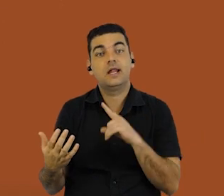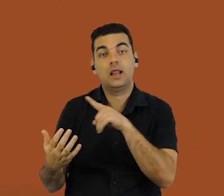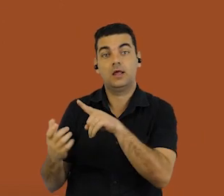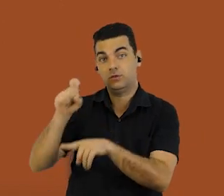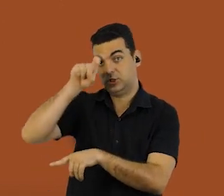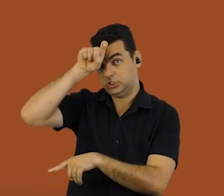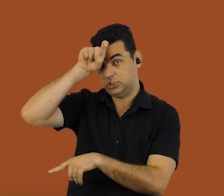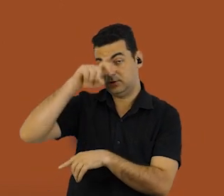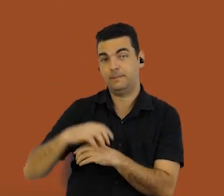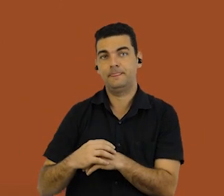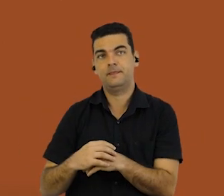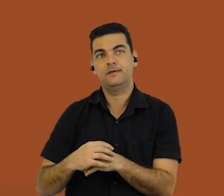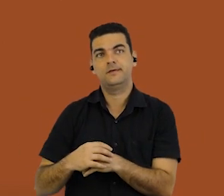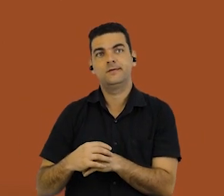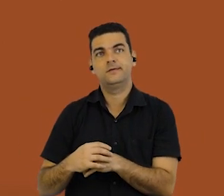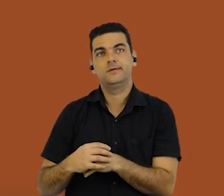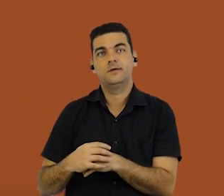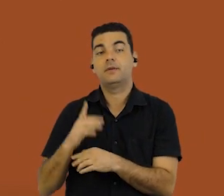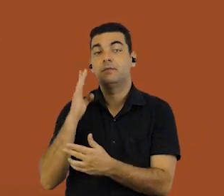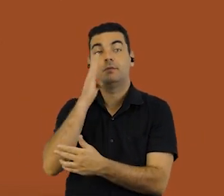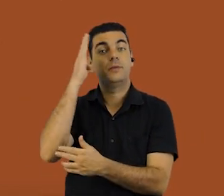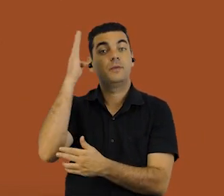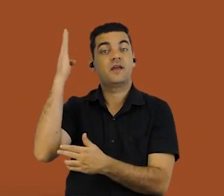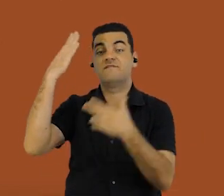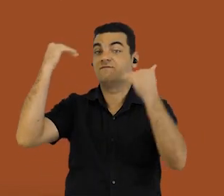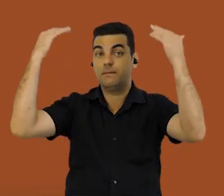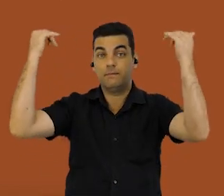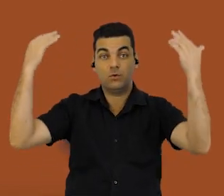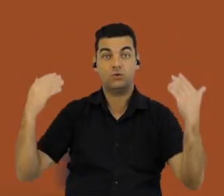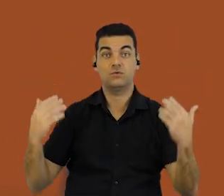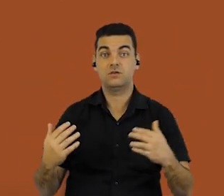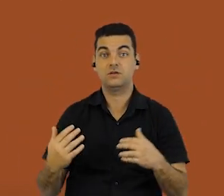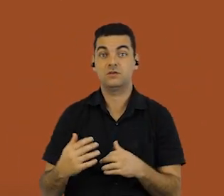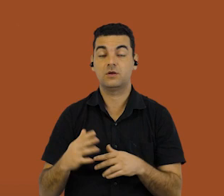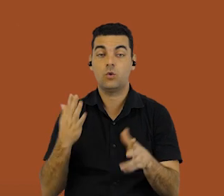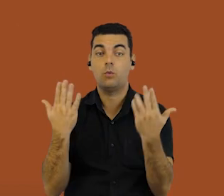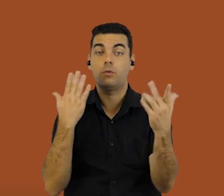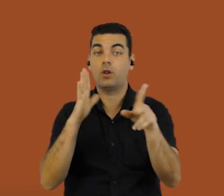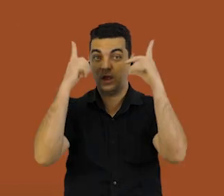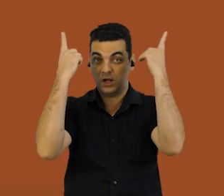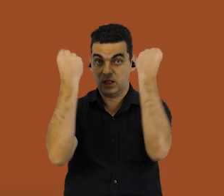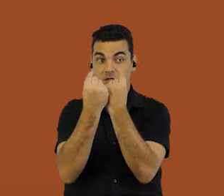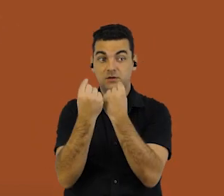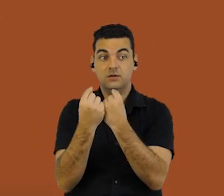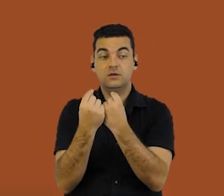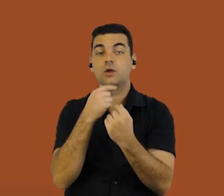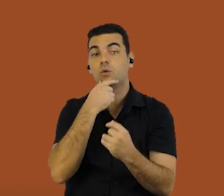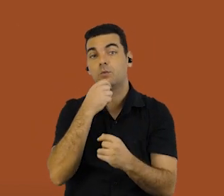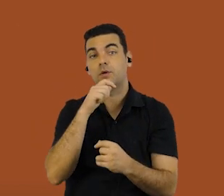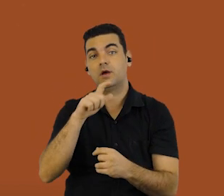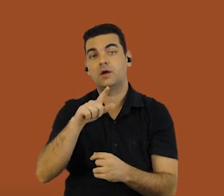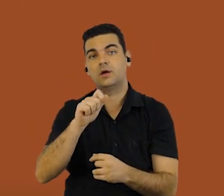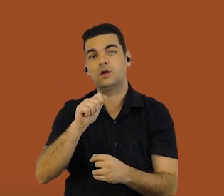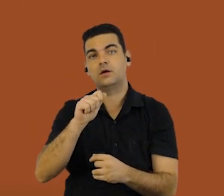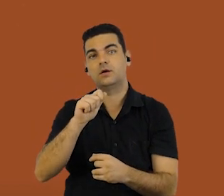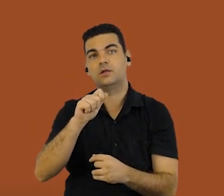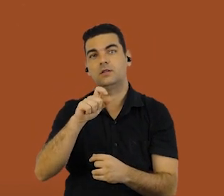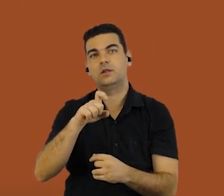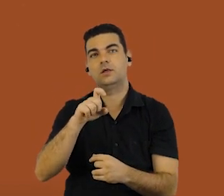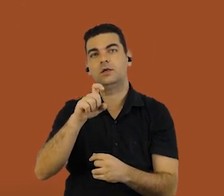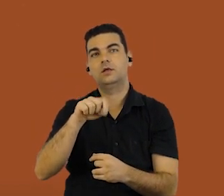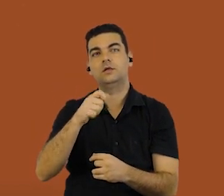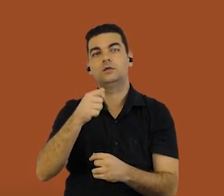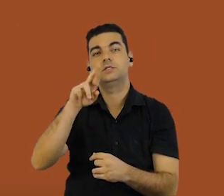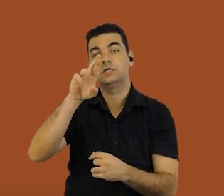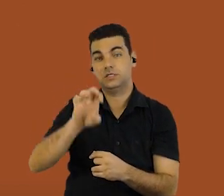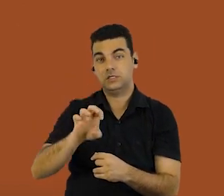Existia no Egito a mais importante biblioteca do Império Grego, né? Que era a Biblioteca de Alexandria,